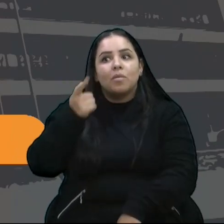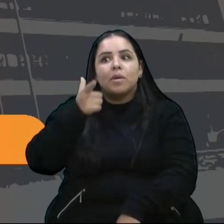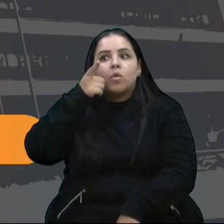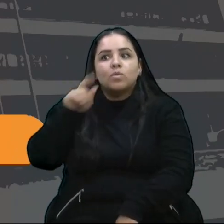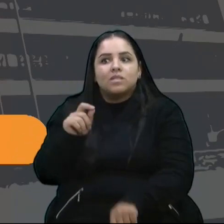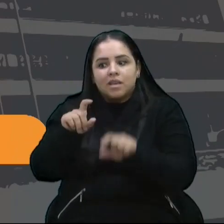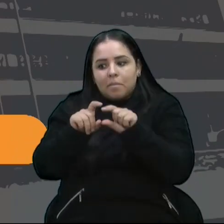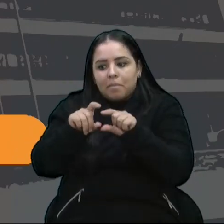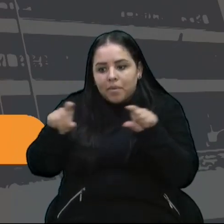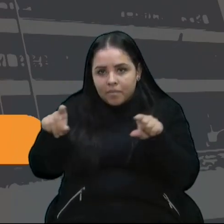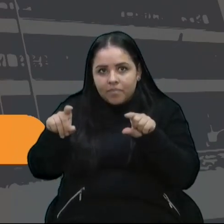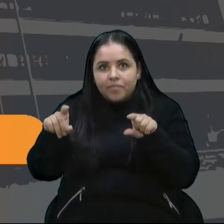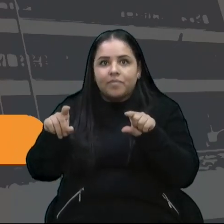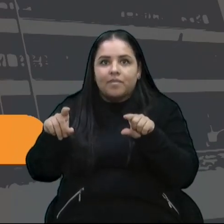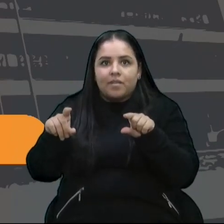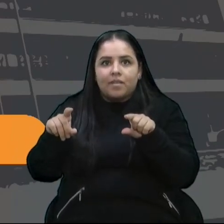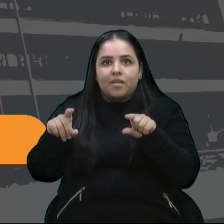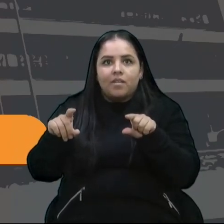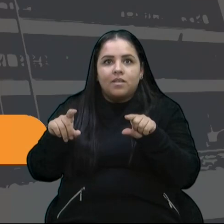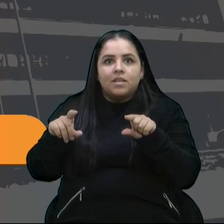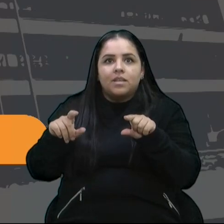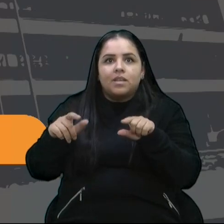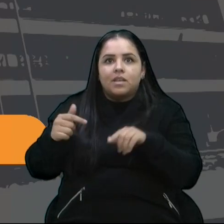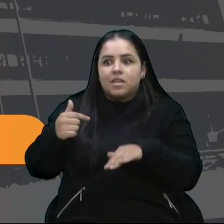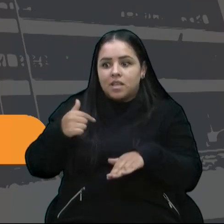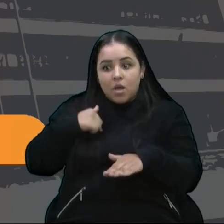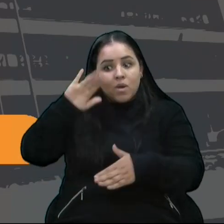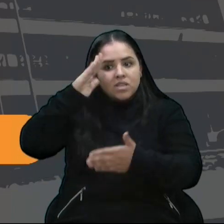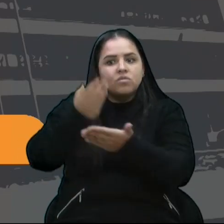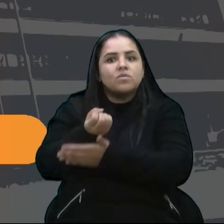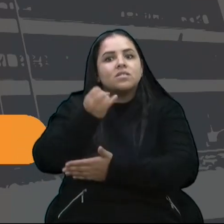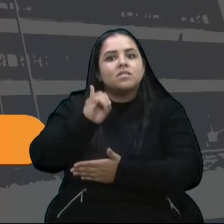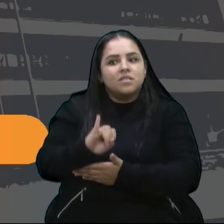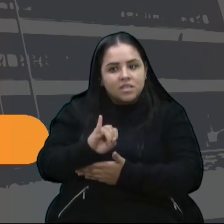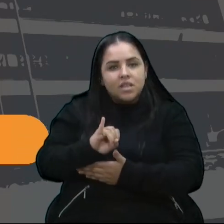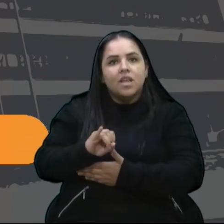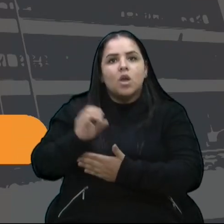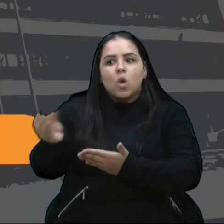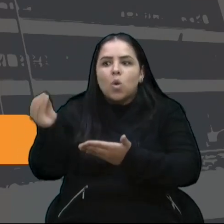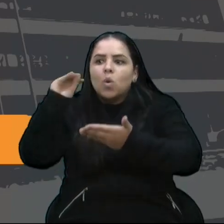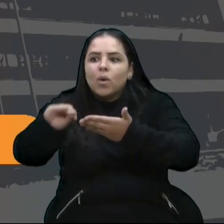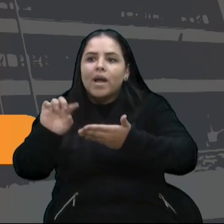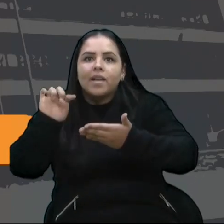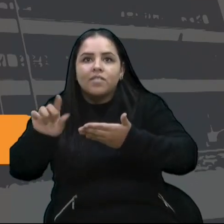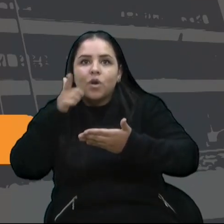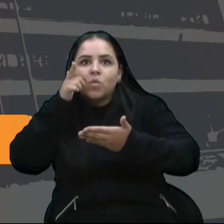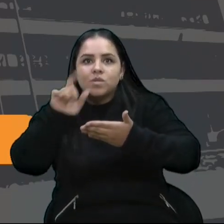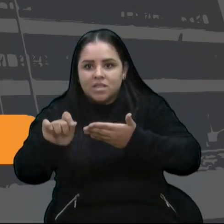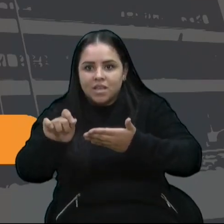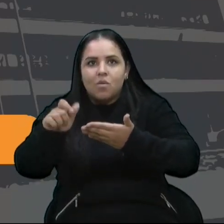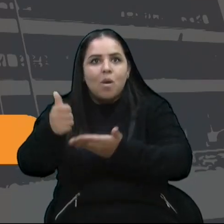notinha. E com essa notinha, eu tenho certeza que você vai conseguir um apoio, um patrocínio, porque o projeto